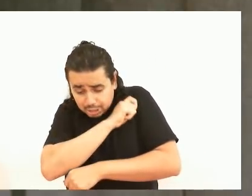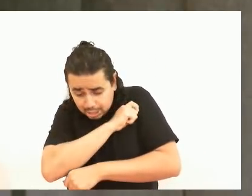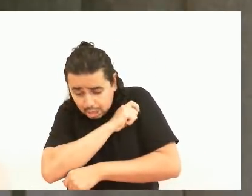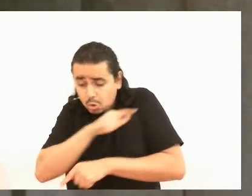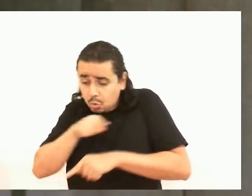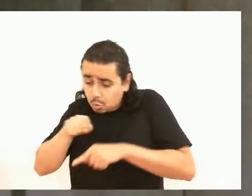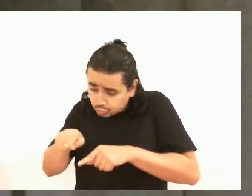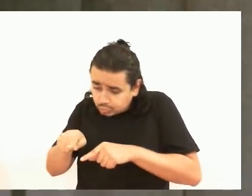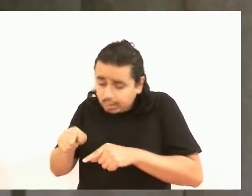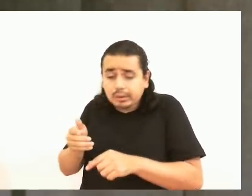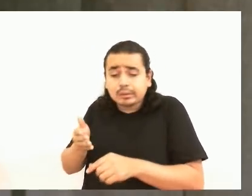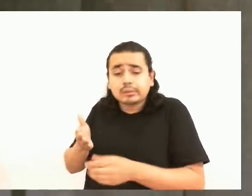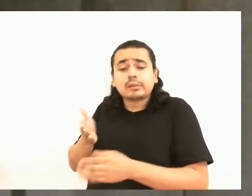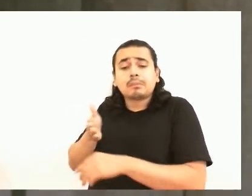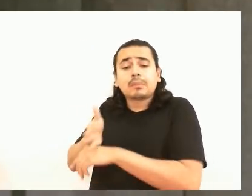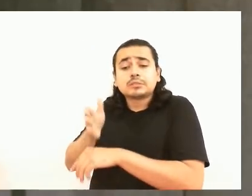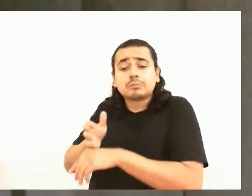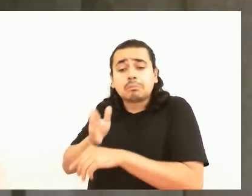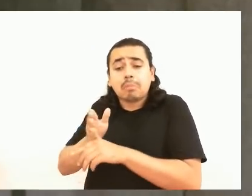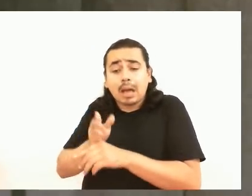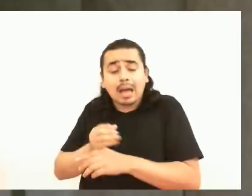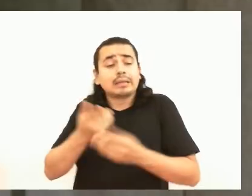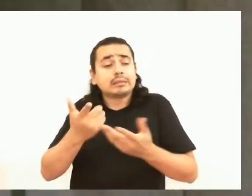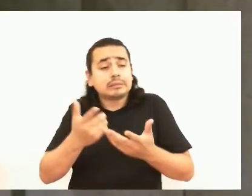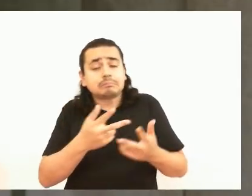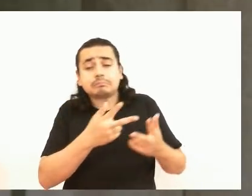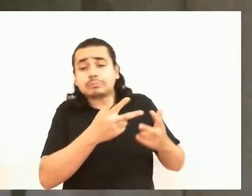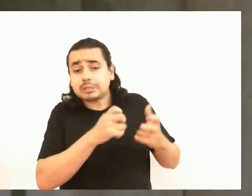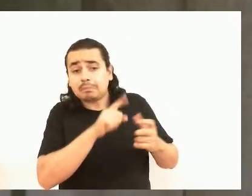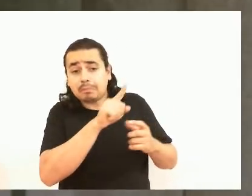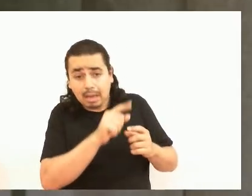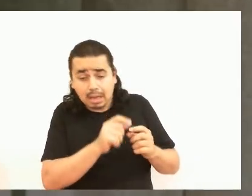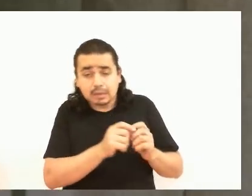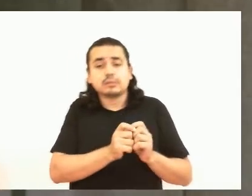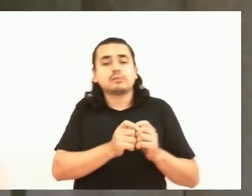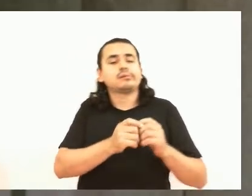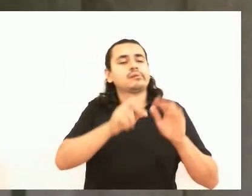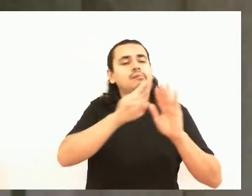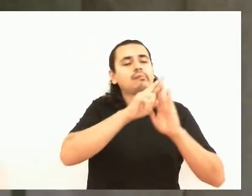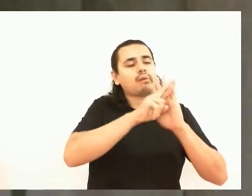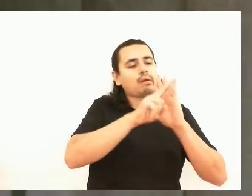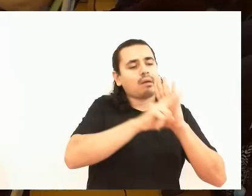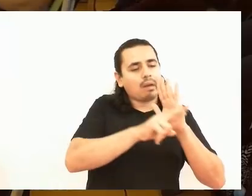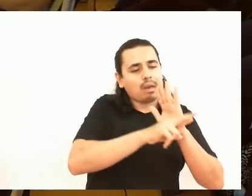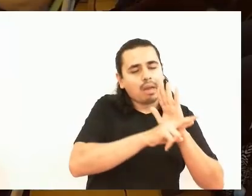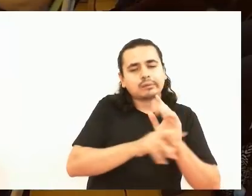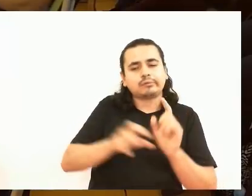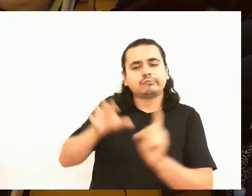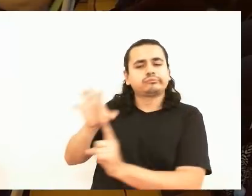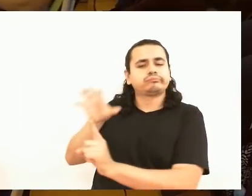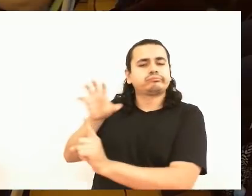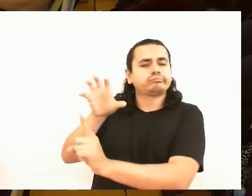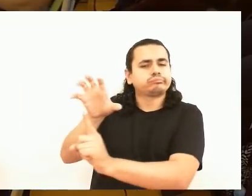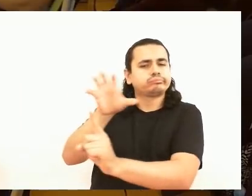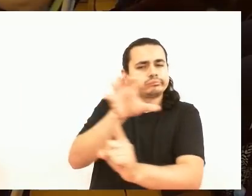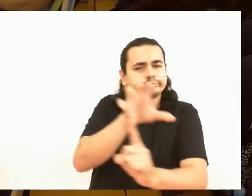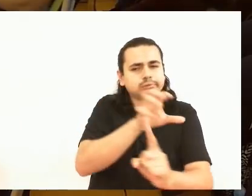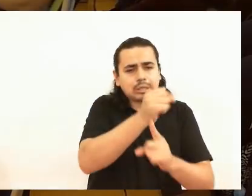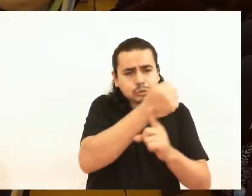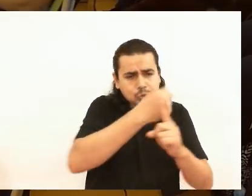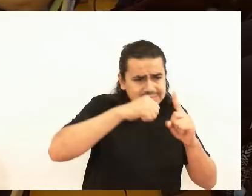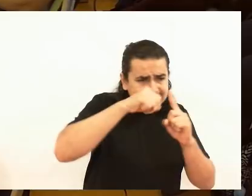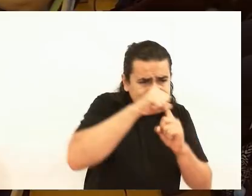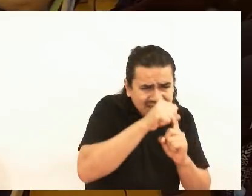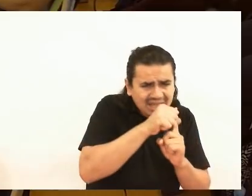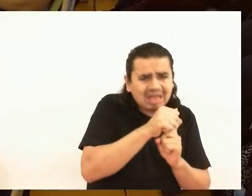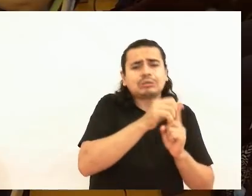às demandas de toda uma indústria que assedia nossos corpos desejantes né enfim eu tô entendendo como essa